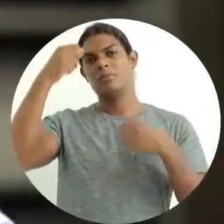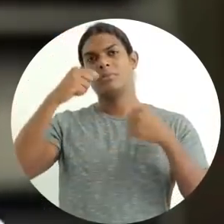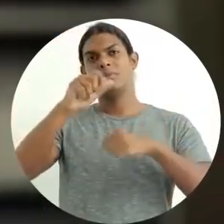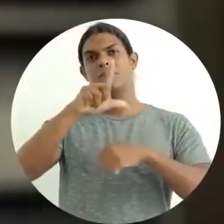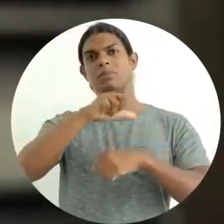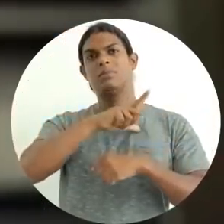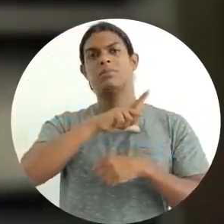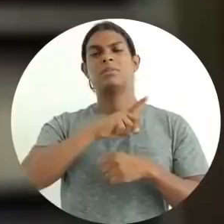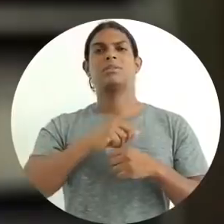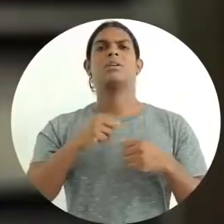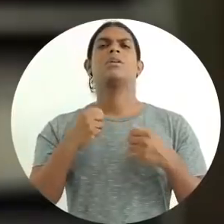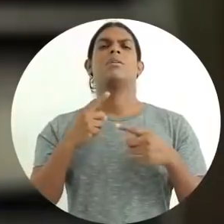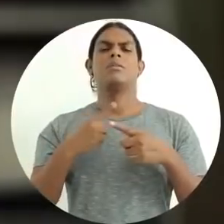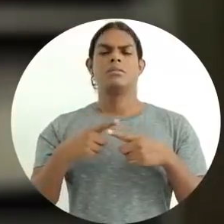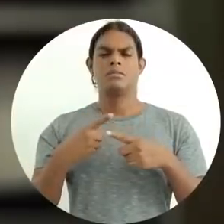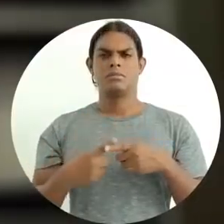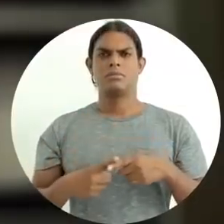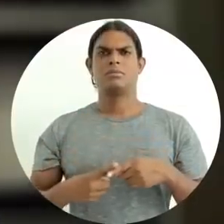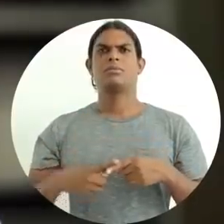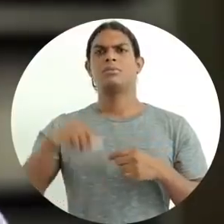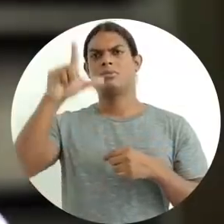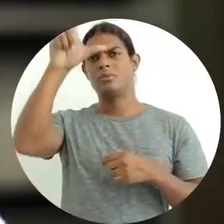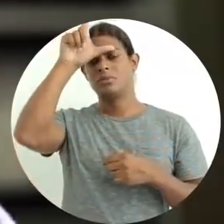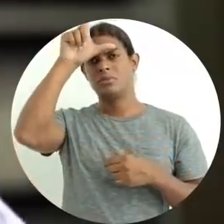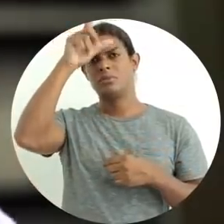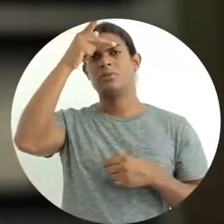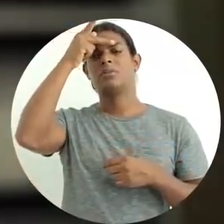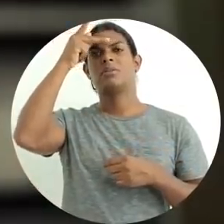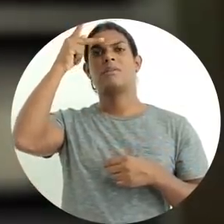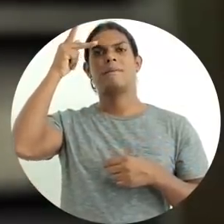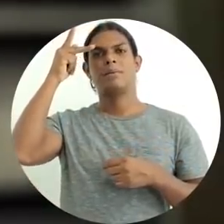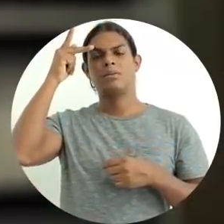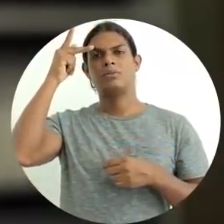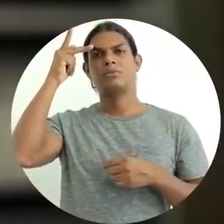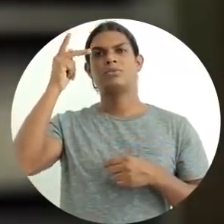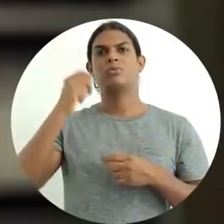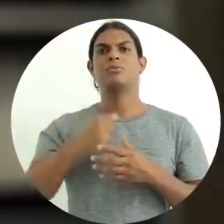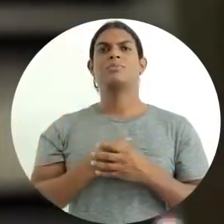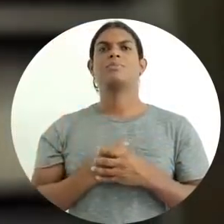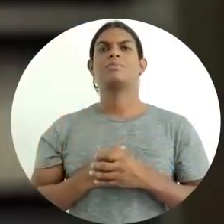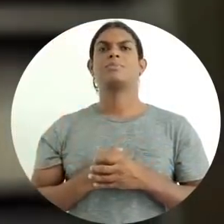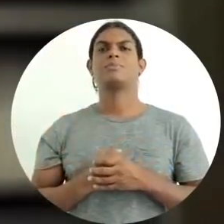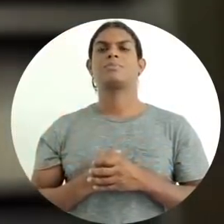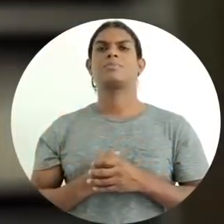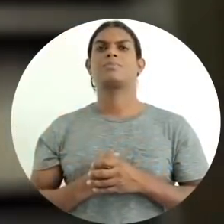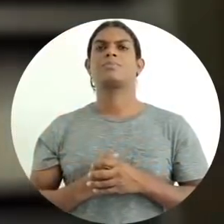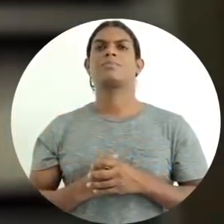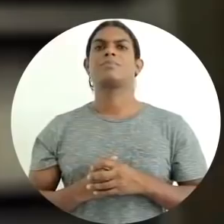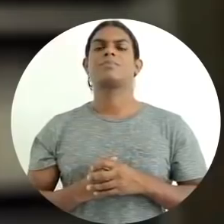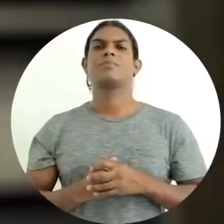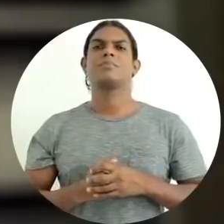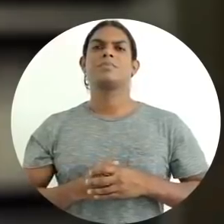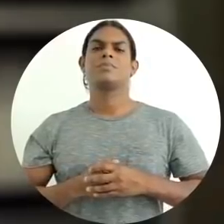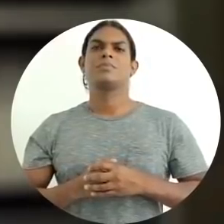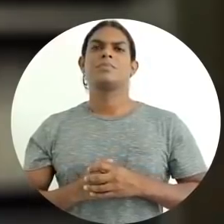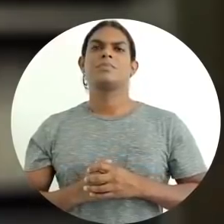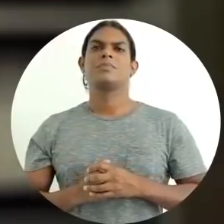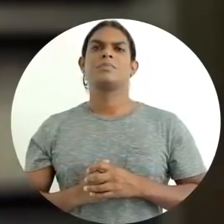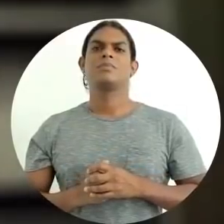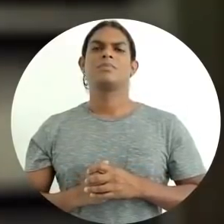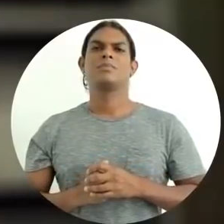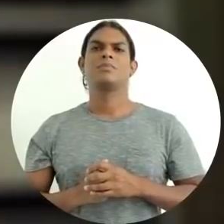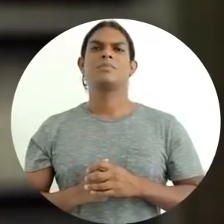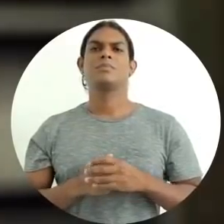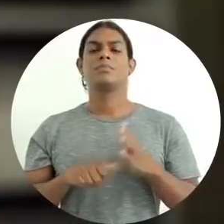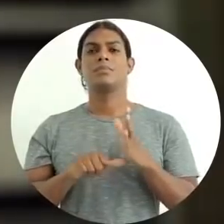líder precisa ter. Sim, porque o líder é a pessoa que conduz este processo de